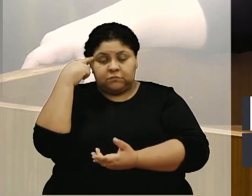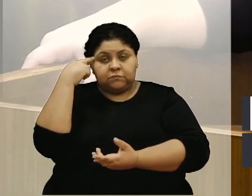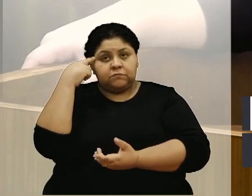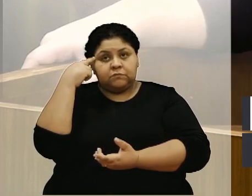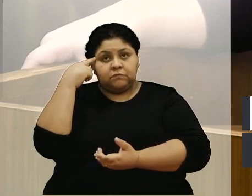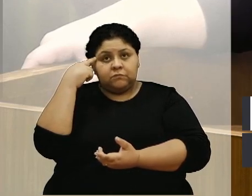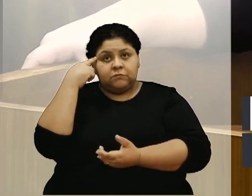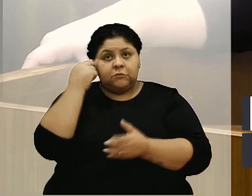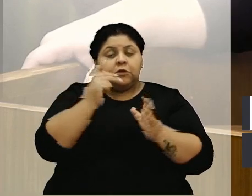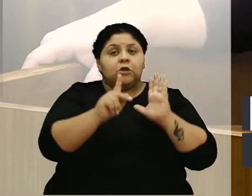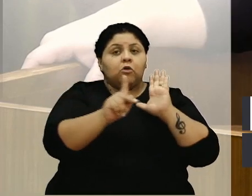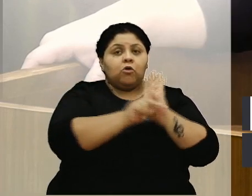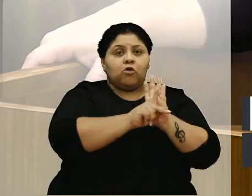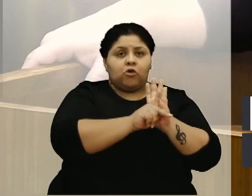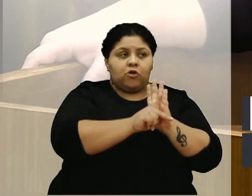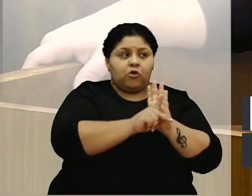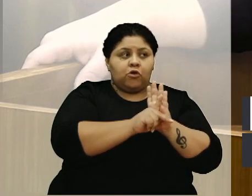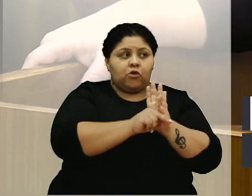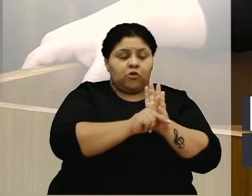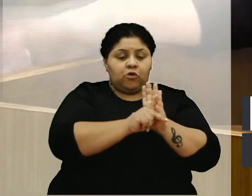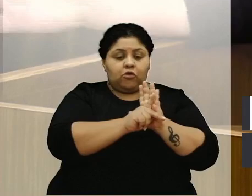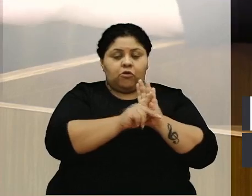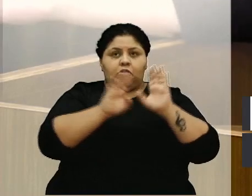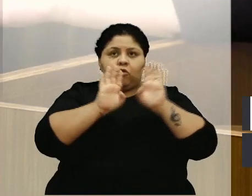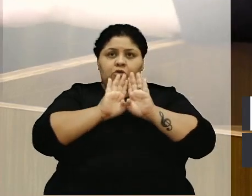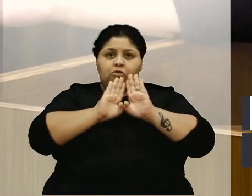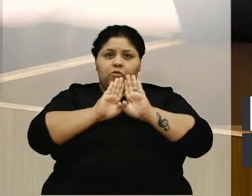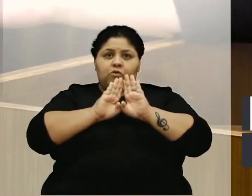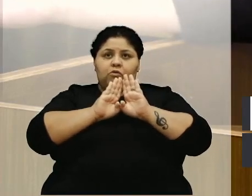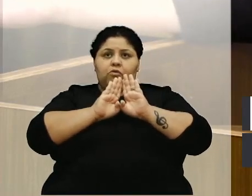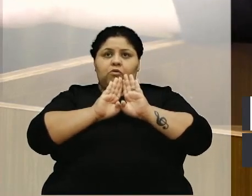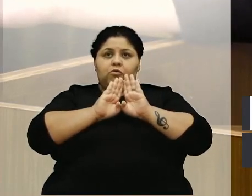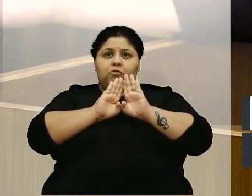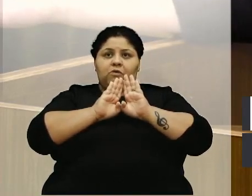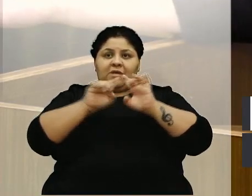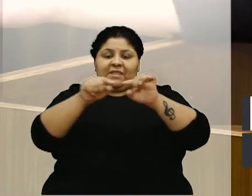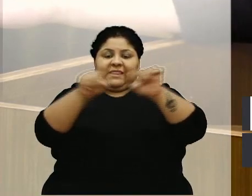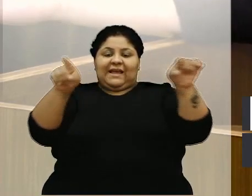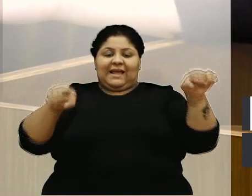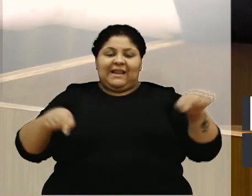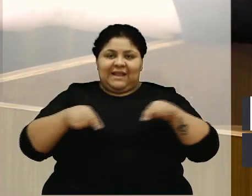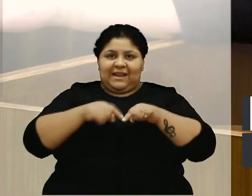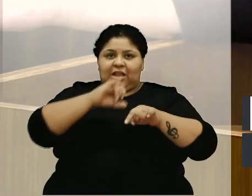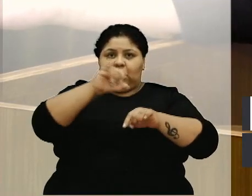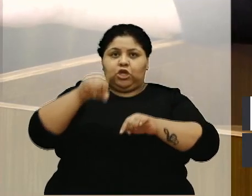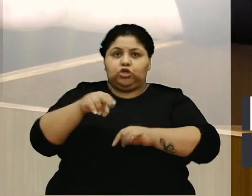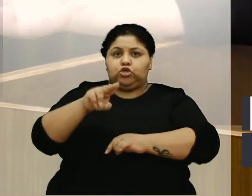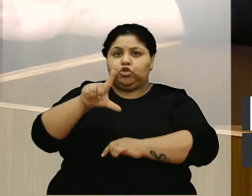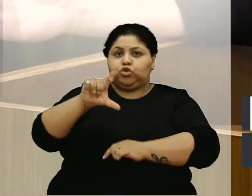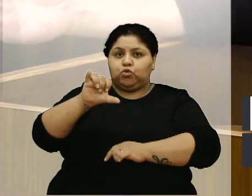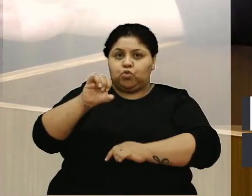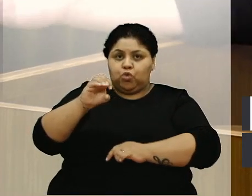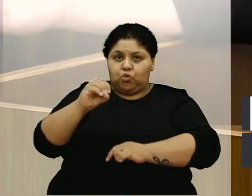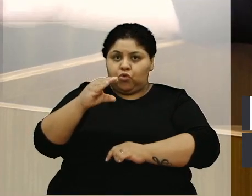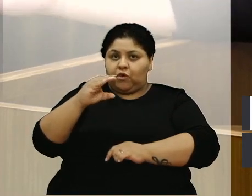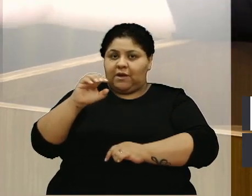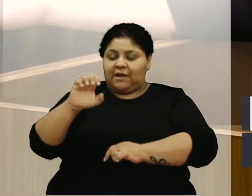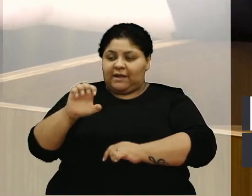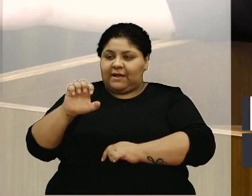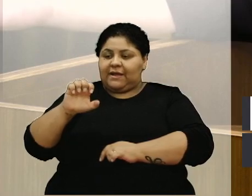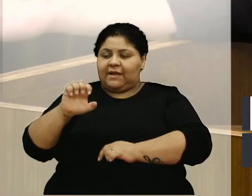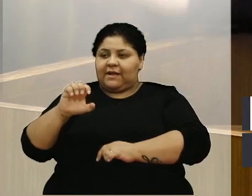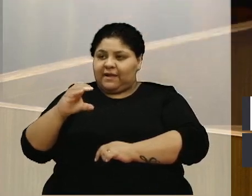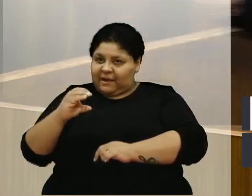o projeto, por exemplo, da galeria da Júlio Calegari deve estar pronto. Ou há 20 anos nós temos o problema e ainda não